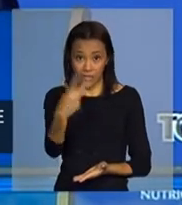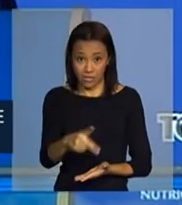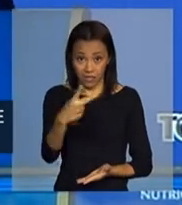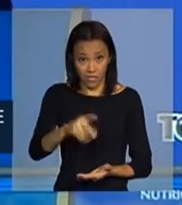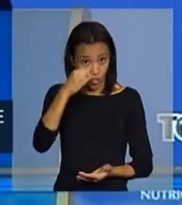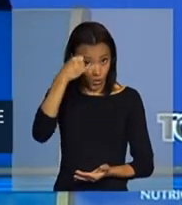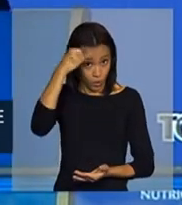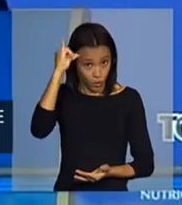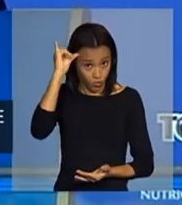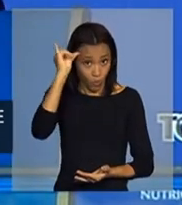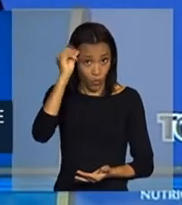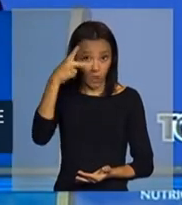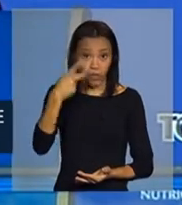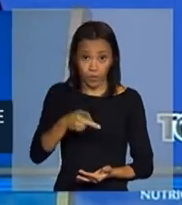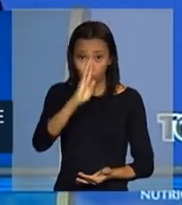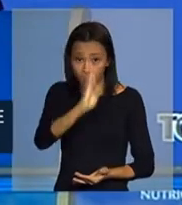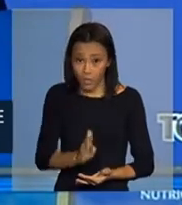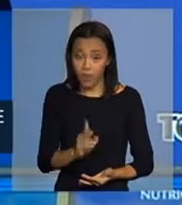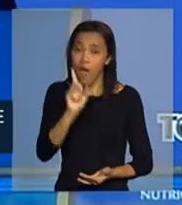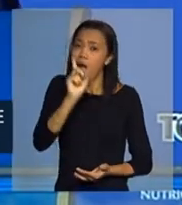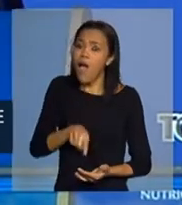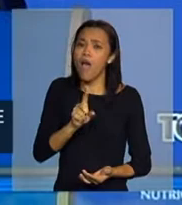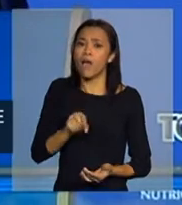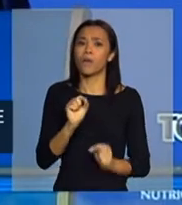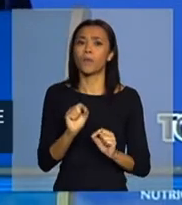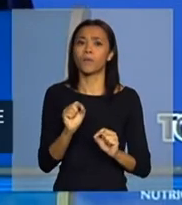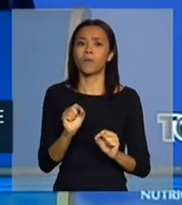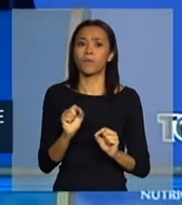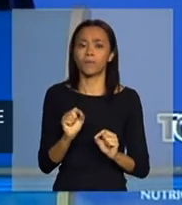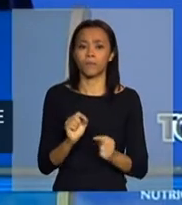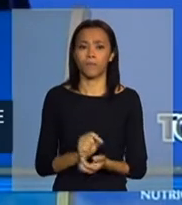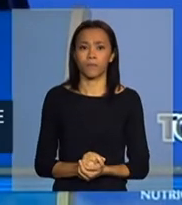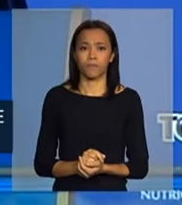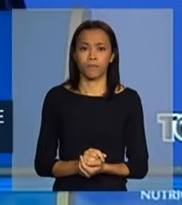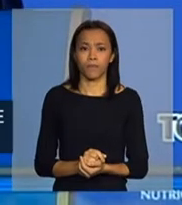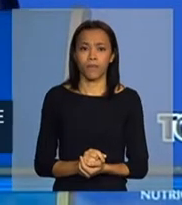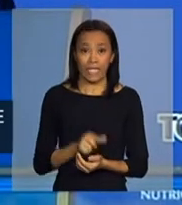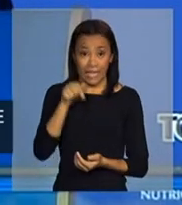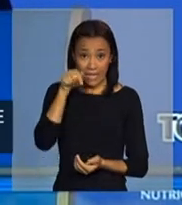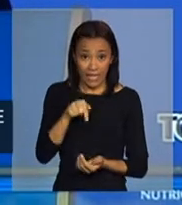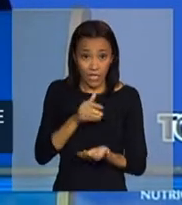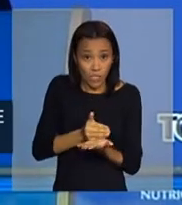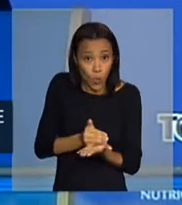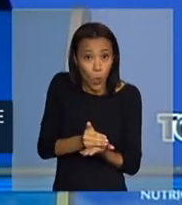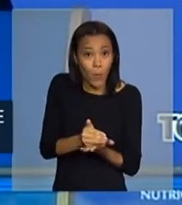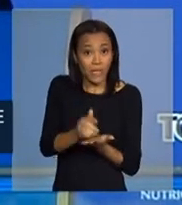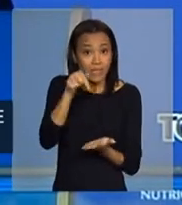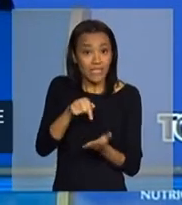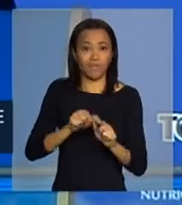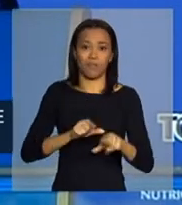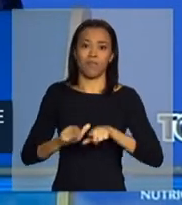são originárias dessa iniciativa pioneira.